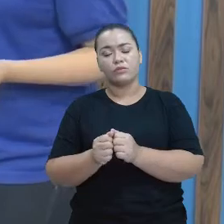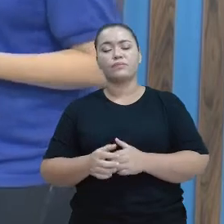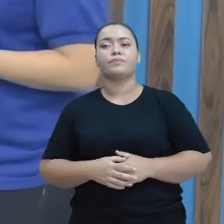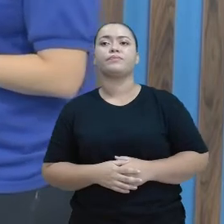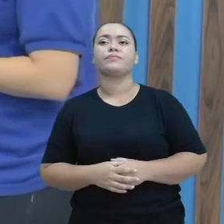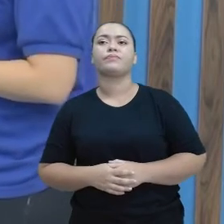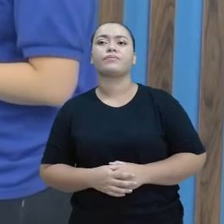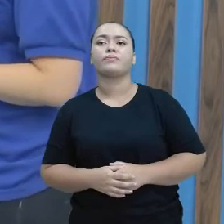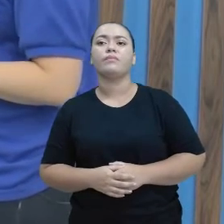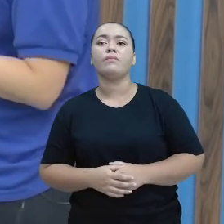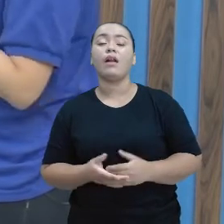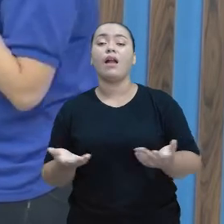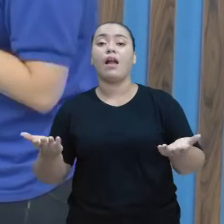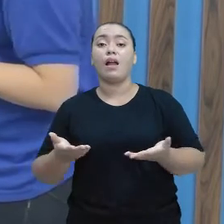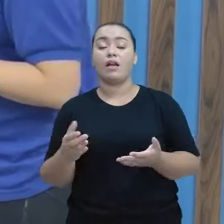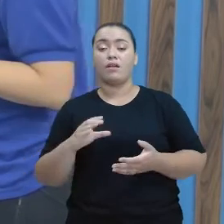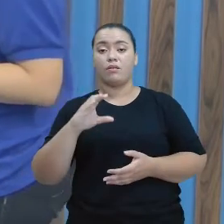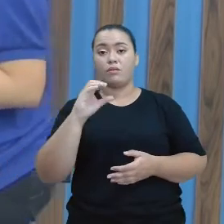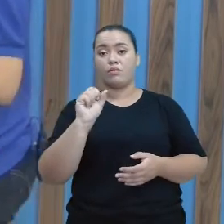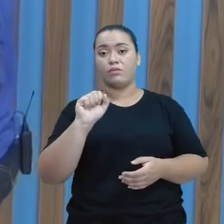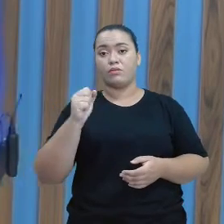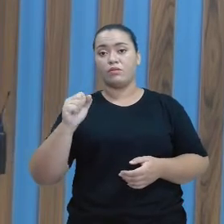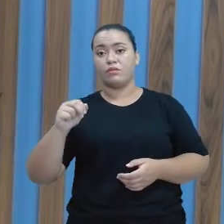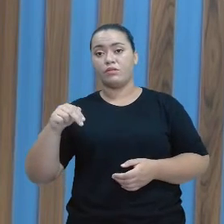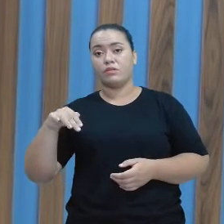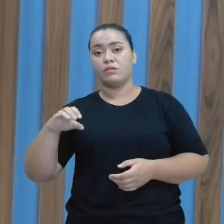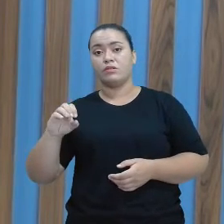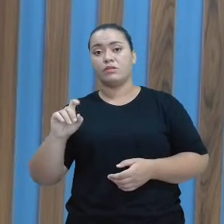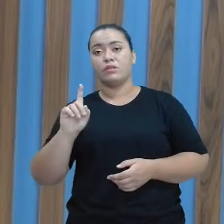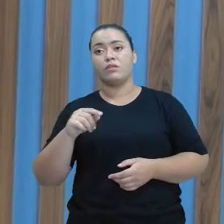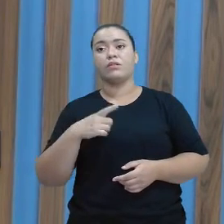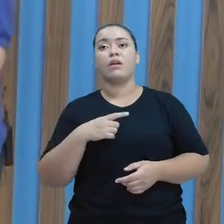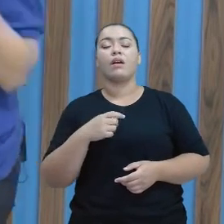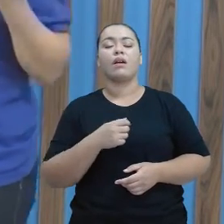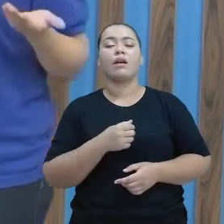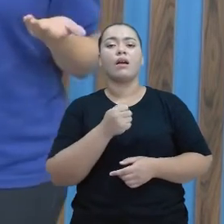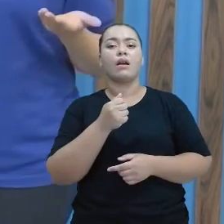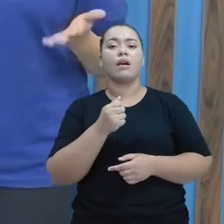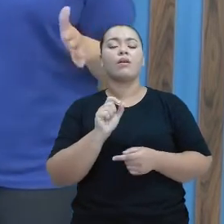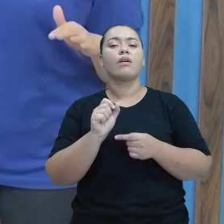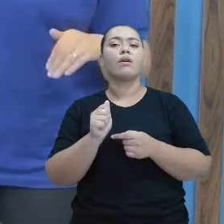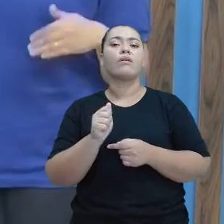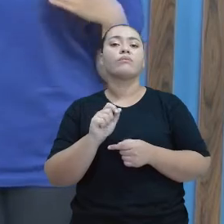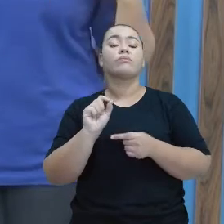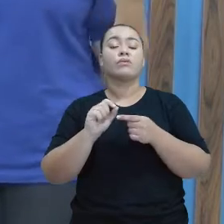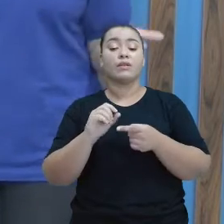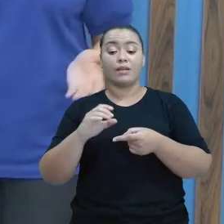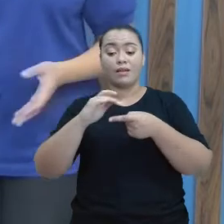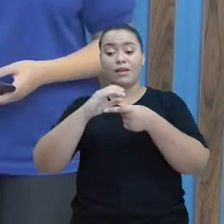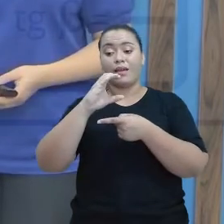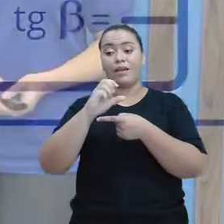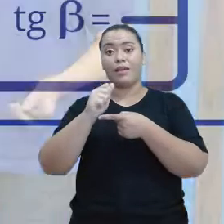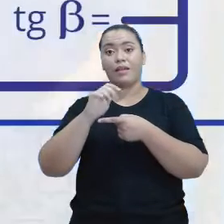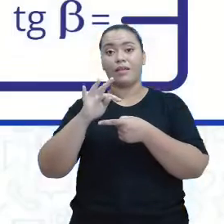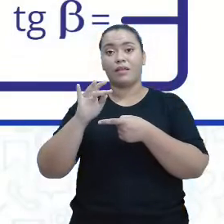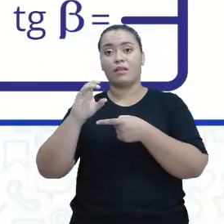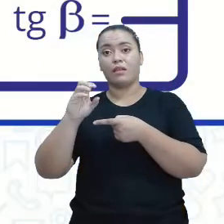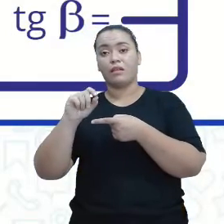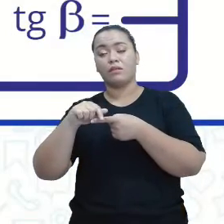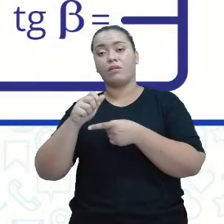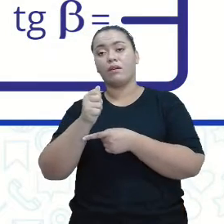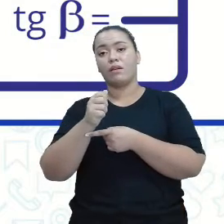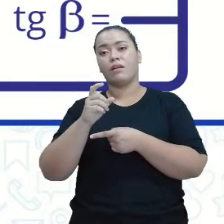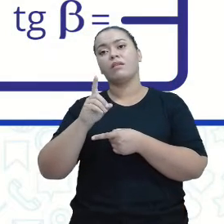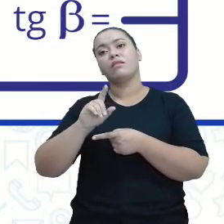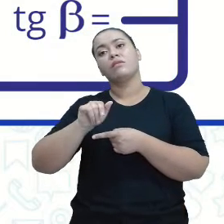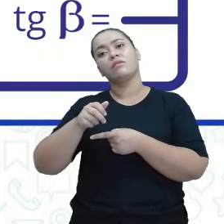então. Vamos confeccionar agora os cossenos. O cosseno do alfa, ele vai ter que ser quem? o cateto adjacente sobre a